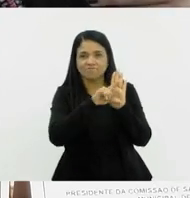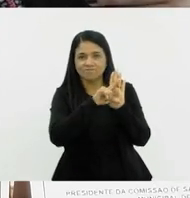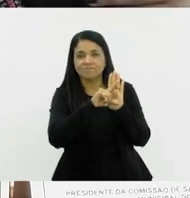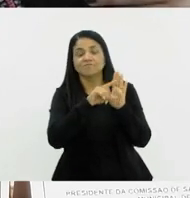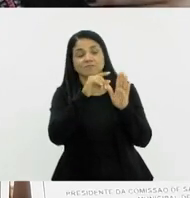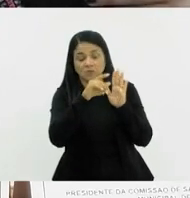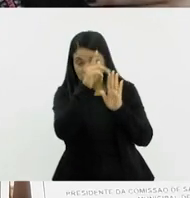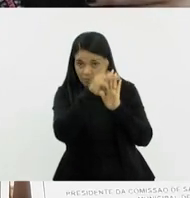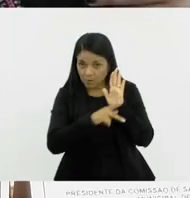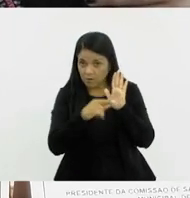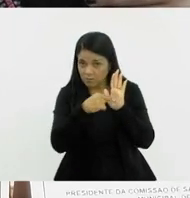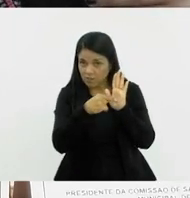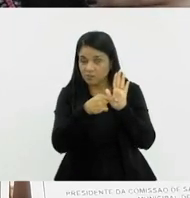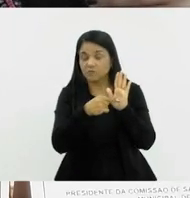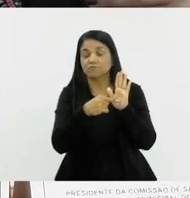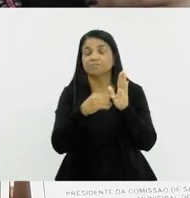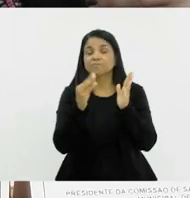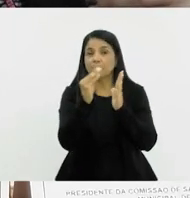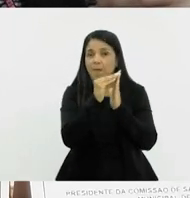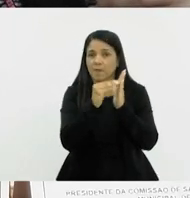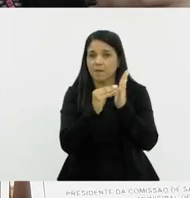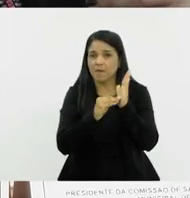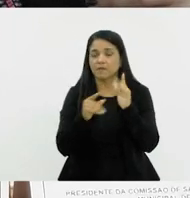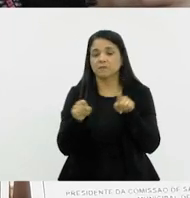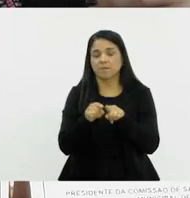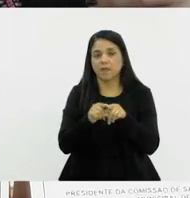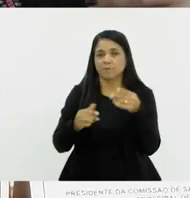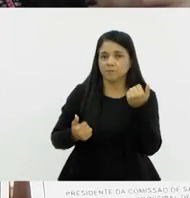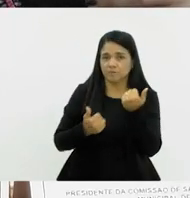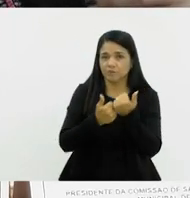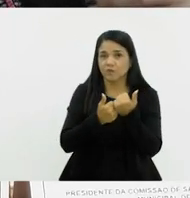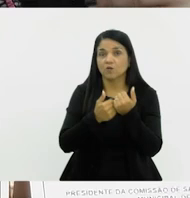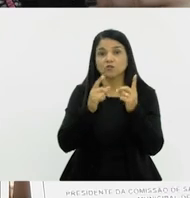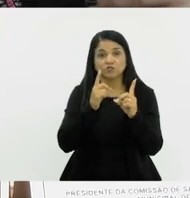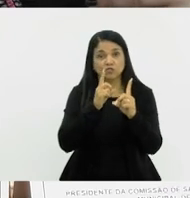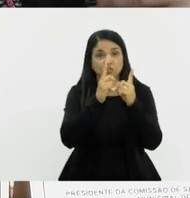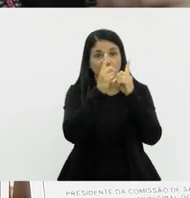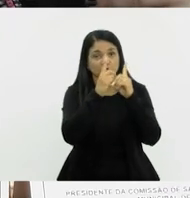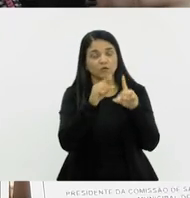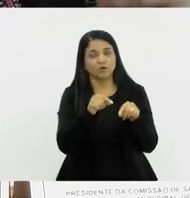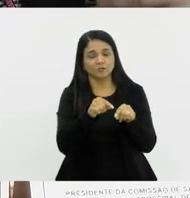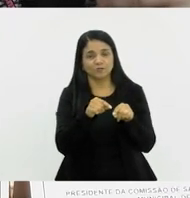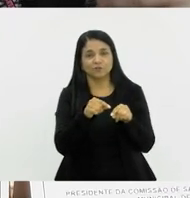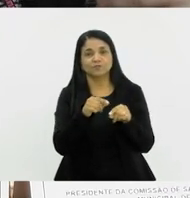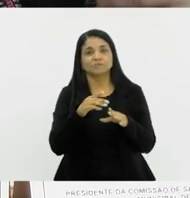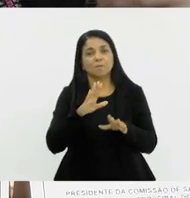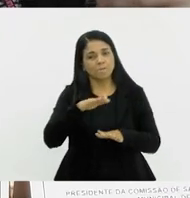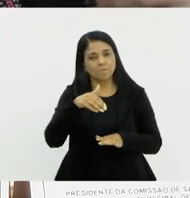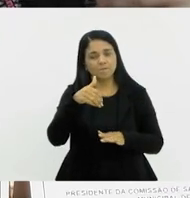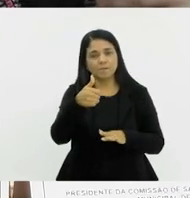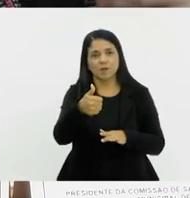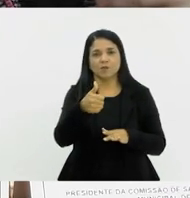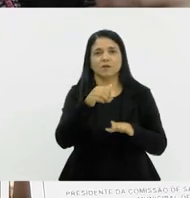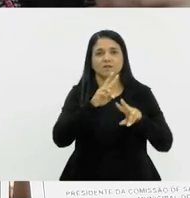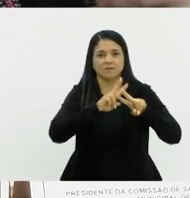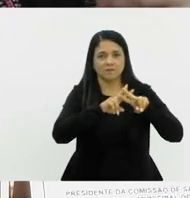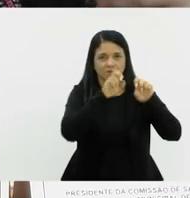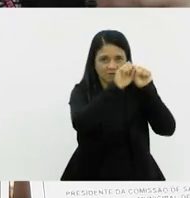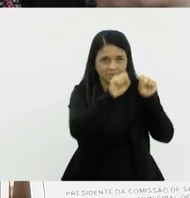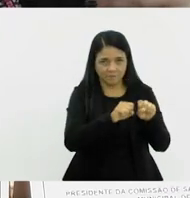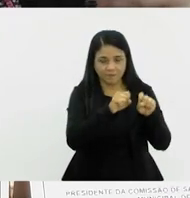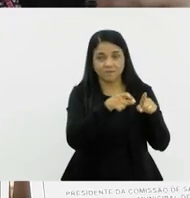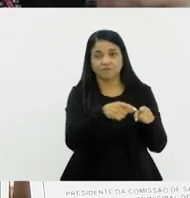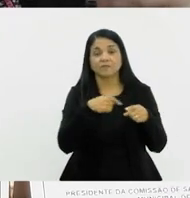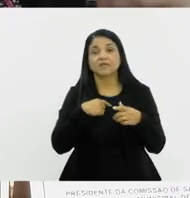cooperação. Então, isso aqui falando sempre da parte de diagnóstico, como melhorar o diagnóstico dentro do sistema prisional. A aquisição de um veículo para transporte